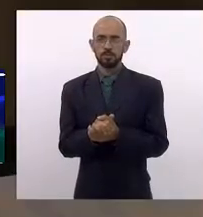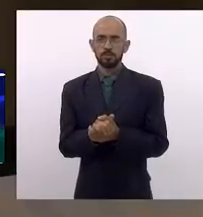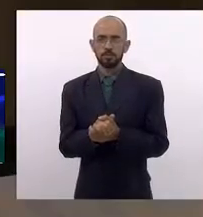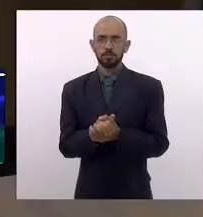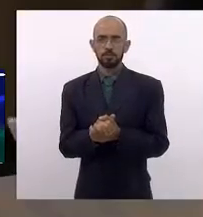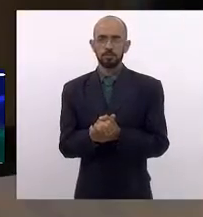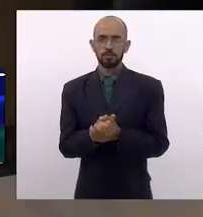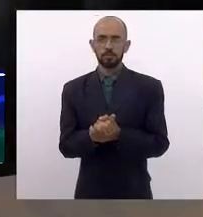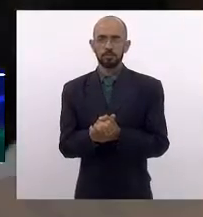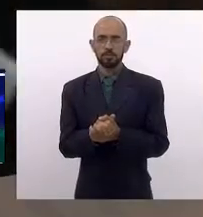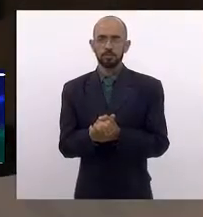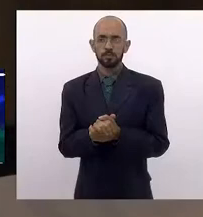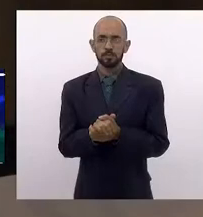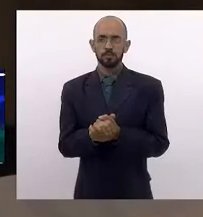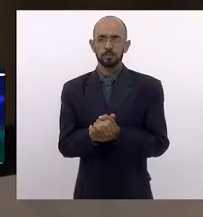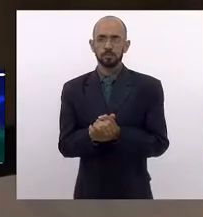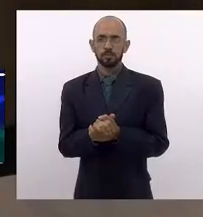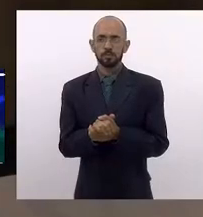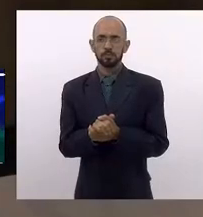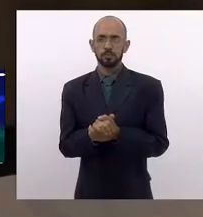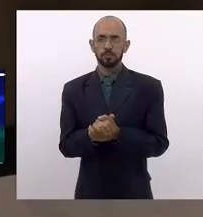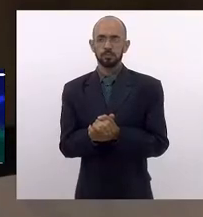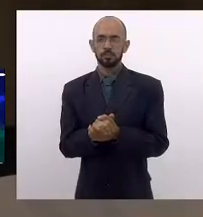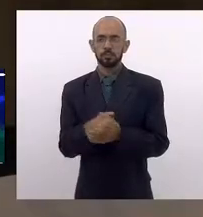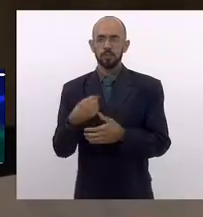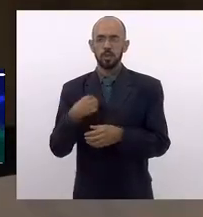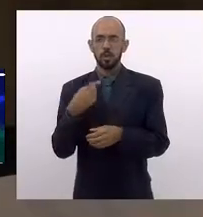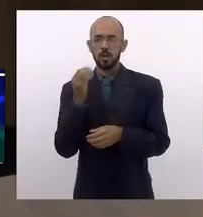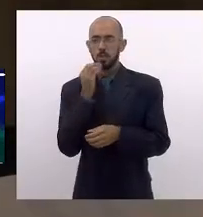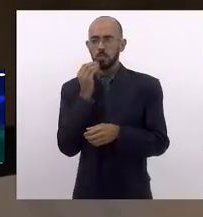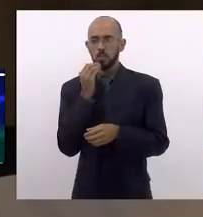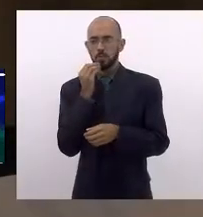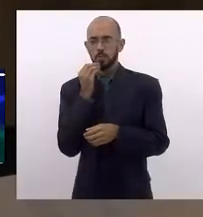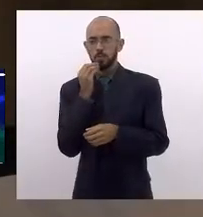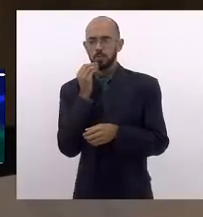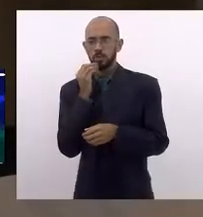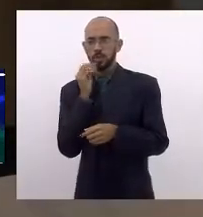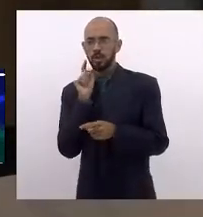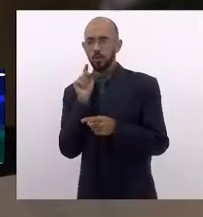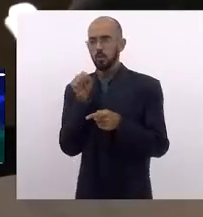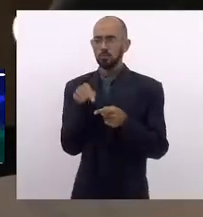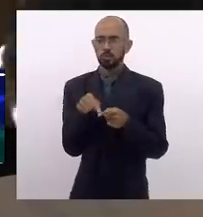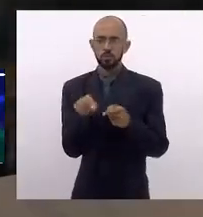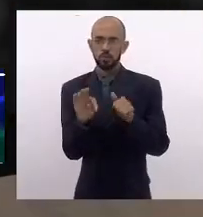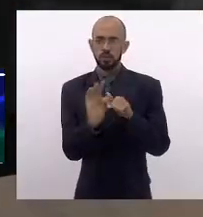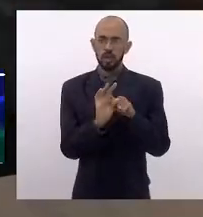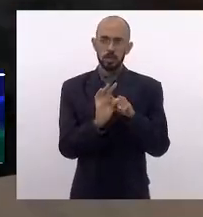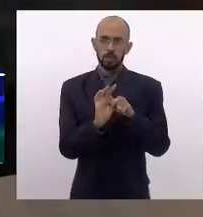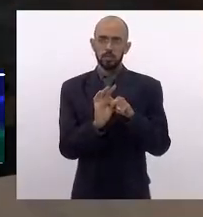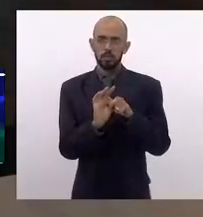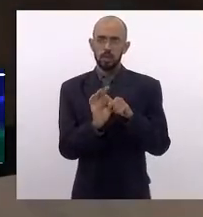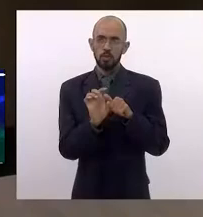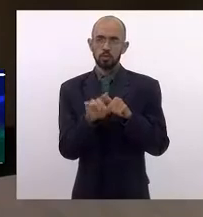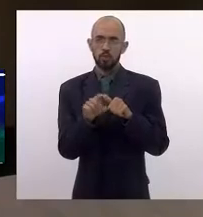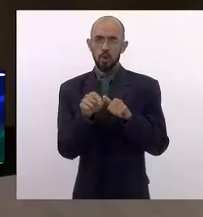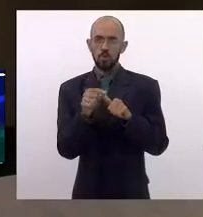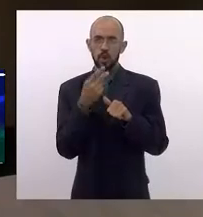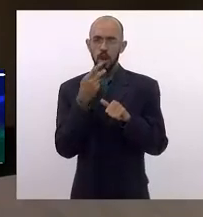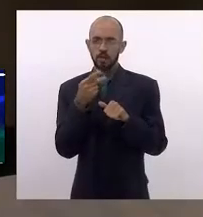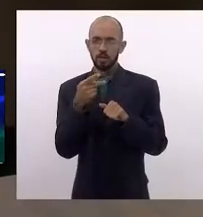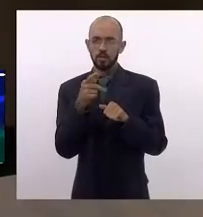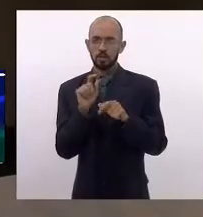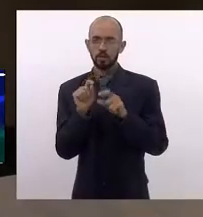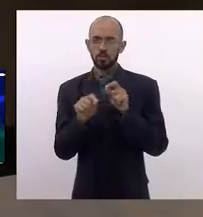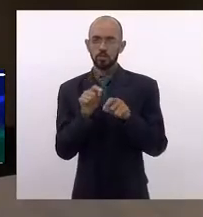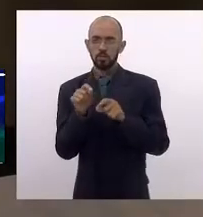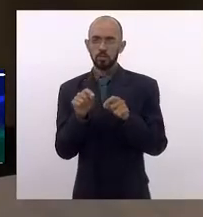presidente e eu poderia me ater à questão técnica e aí eu apenas a pontaria